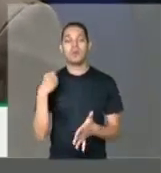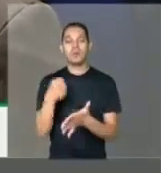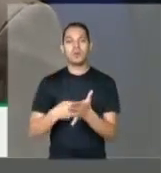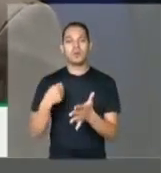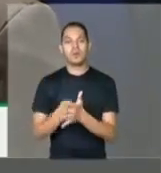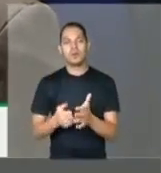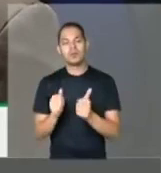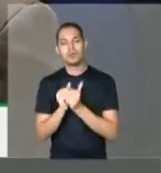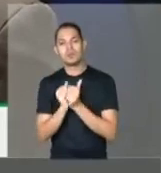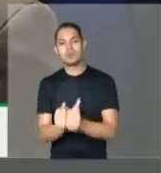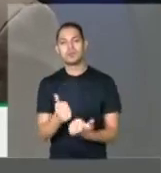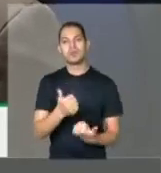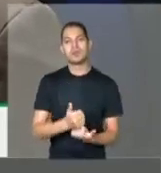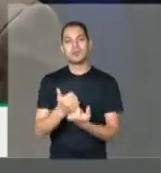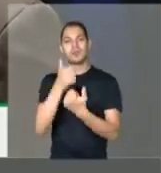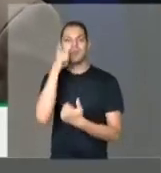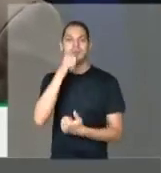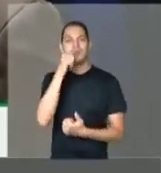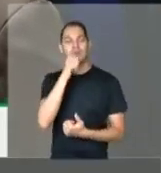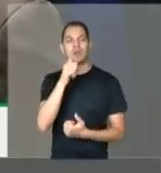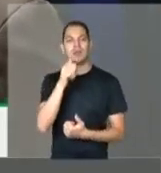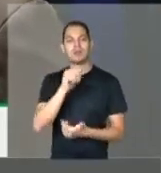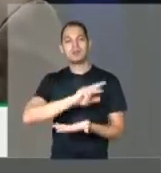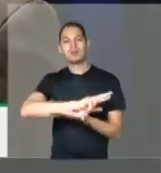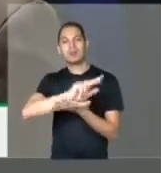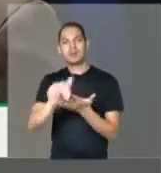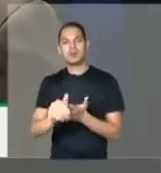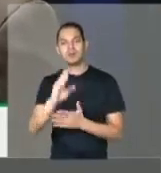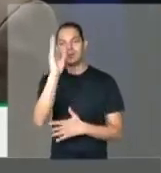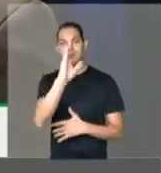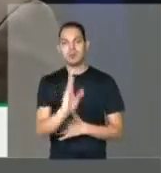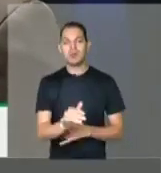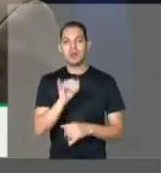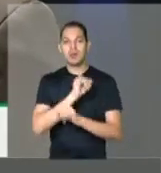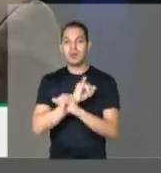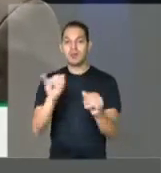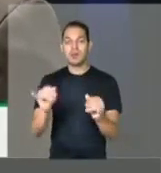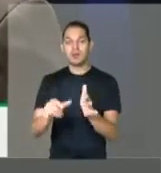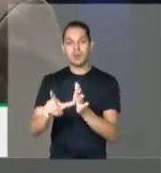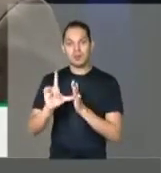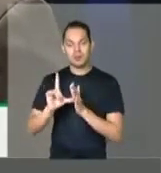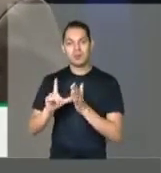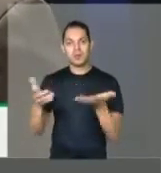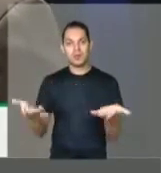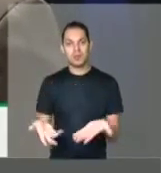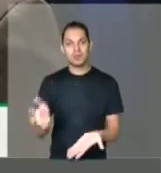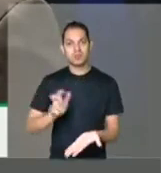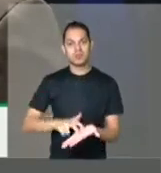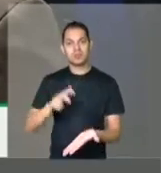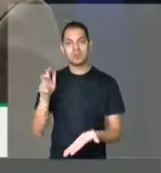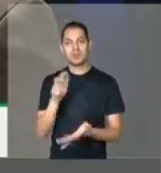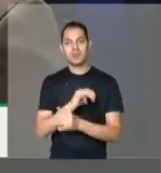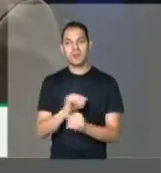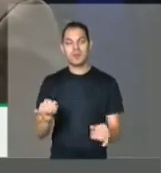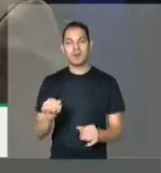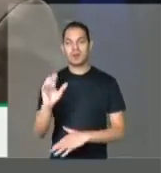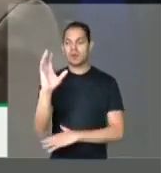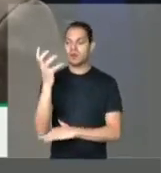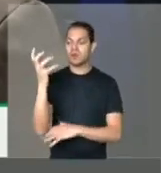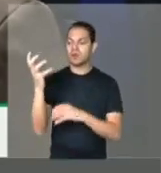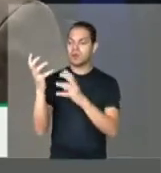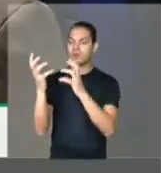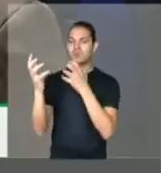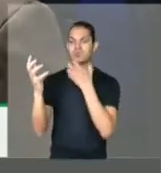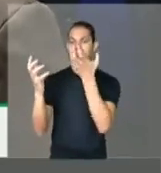das causas sociais de todos os brasileiros. Eu digo isso a ele porque falei mais cedo. A gente conhece a árvore pelos